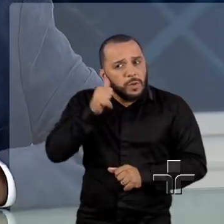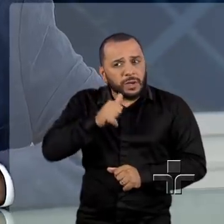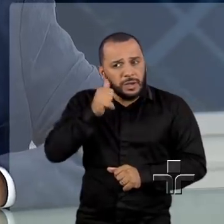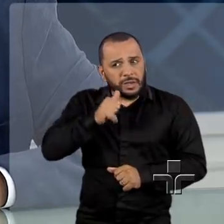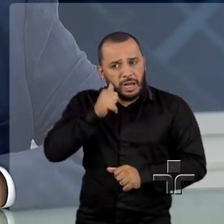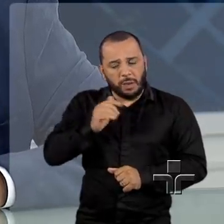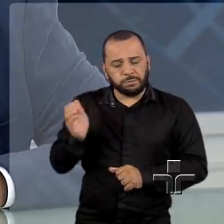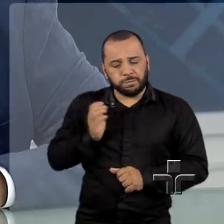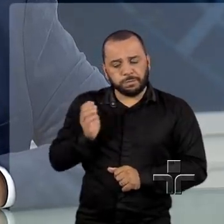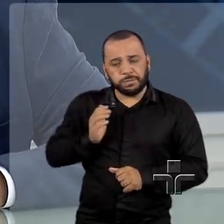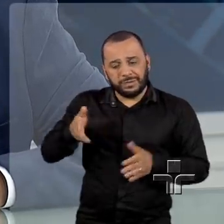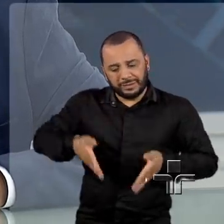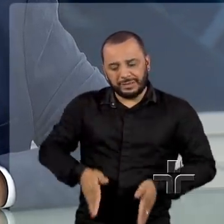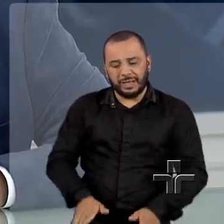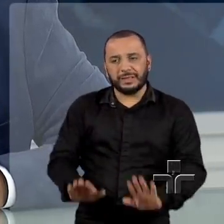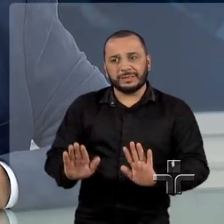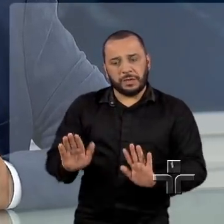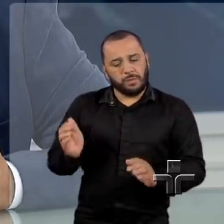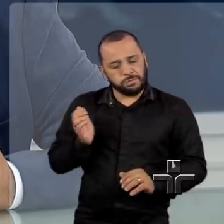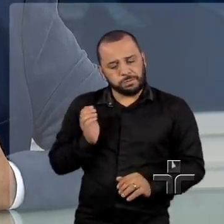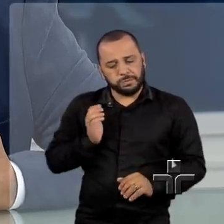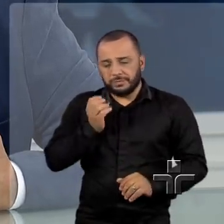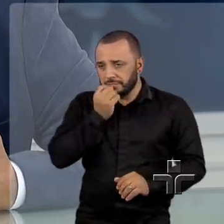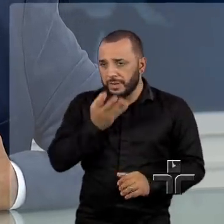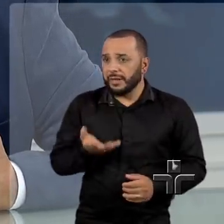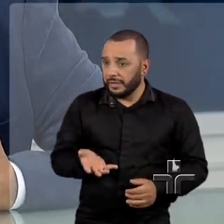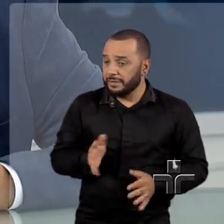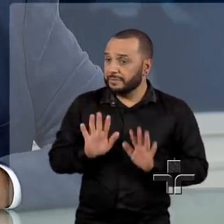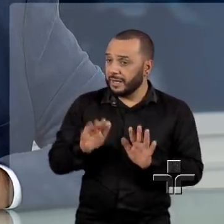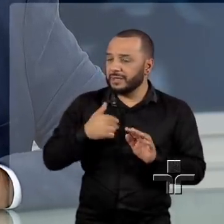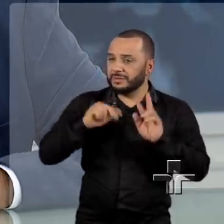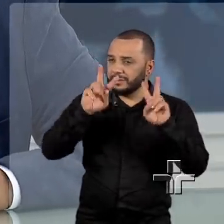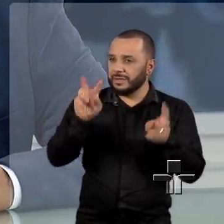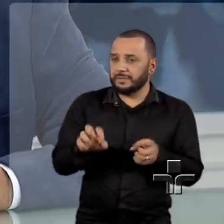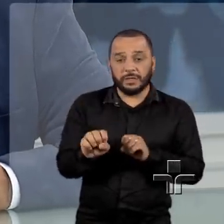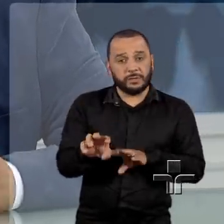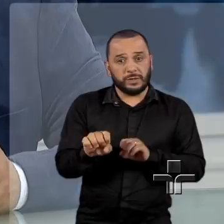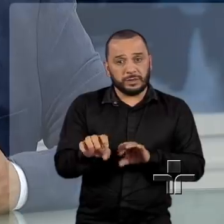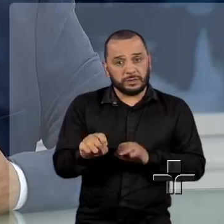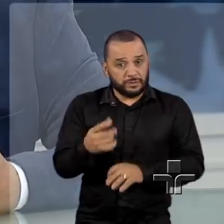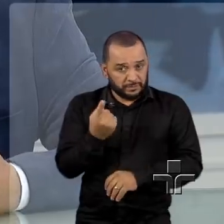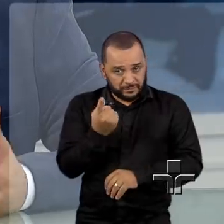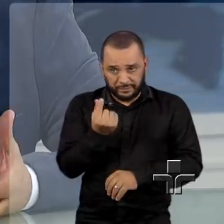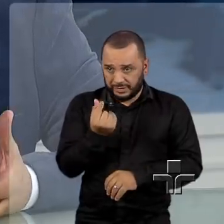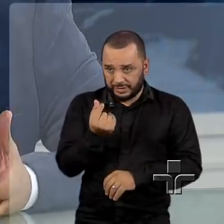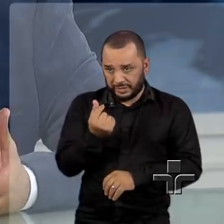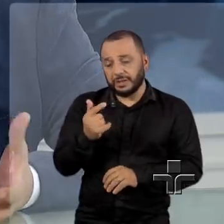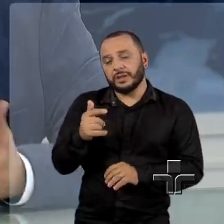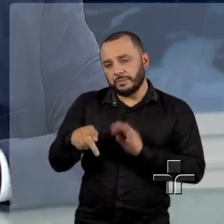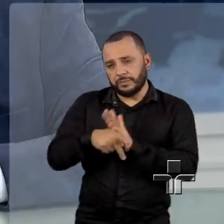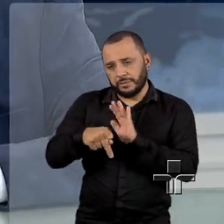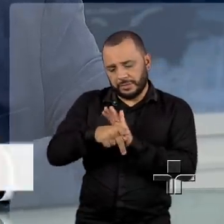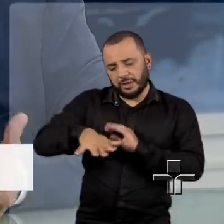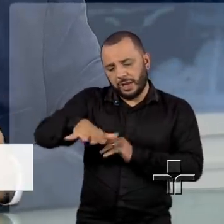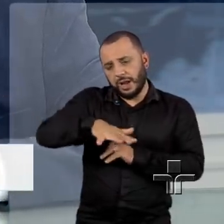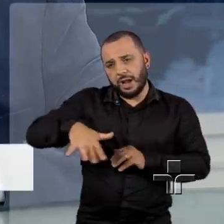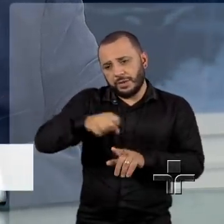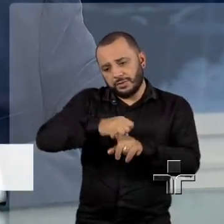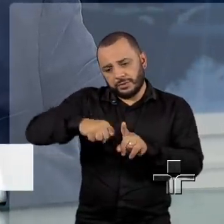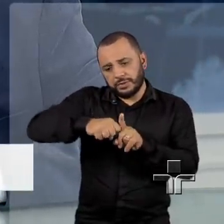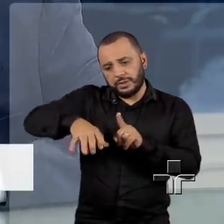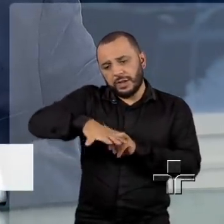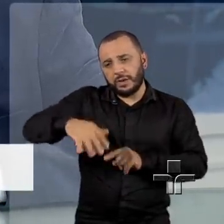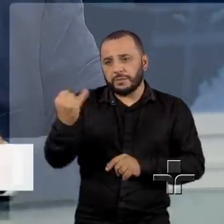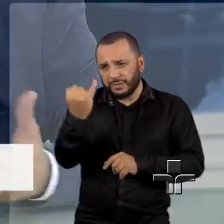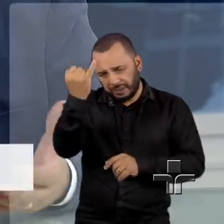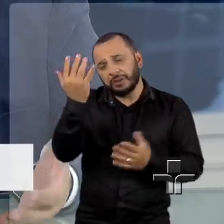né? E, assim, a questão da educação financeira, num certo nicho social, é fundamental. É claro que no Brasil nem todo mundo